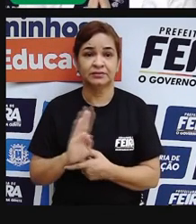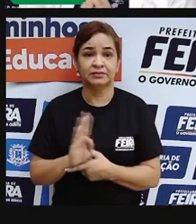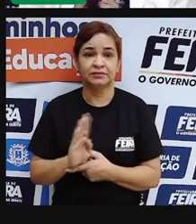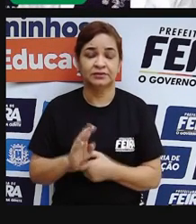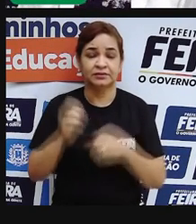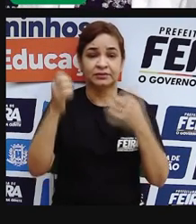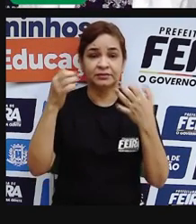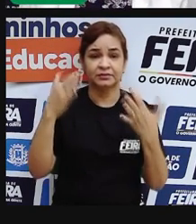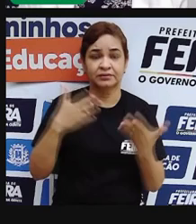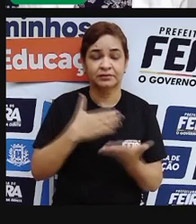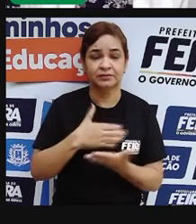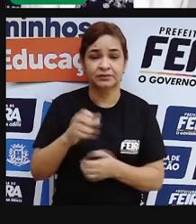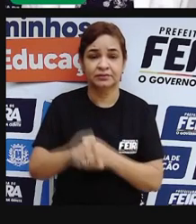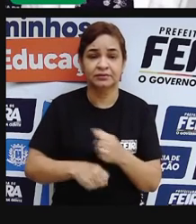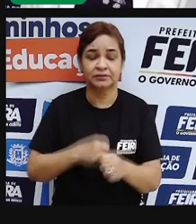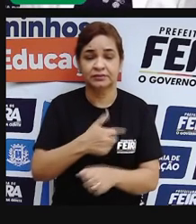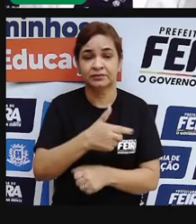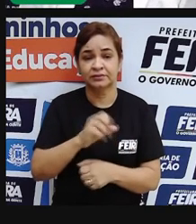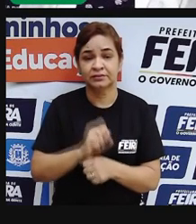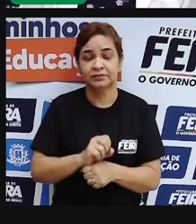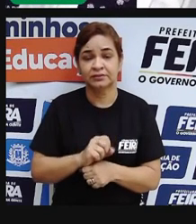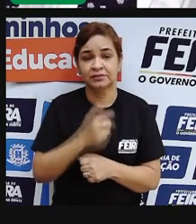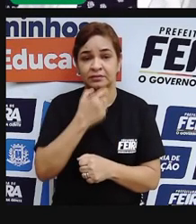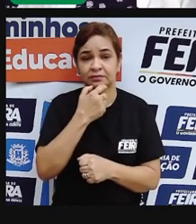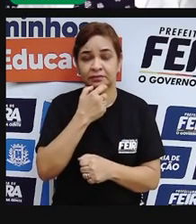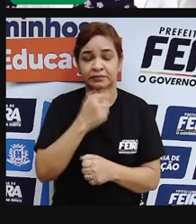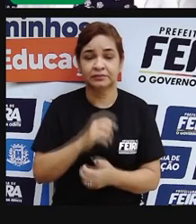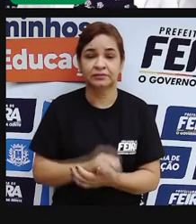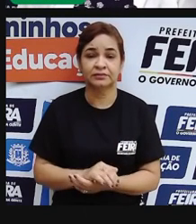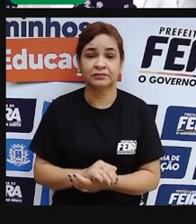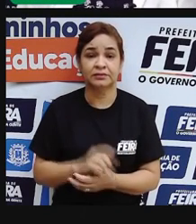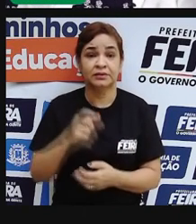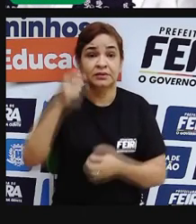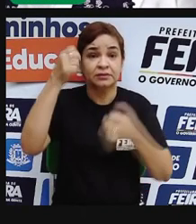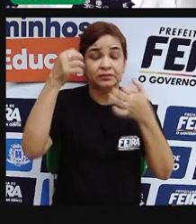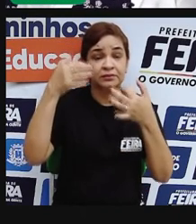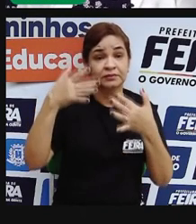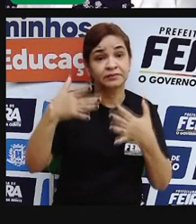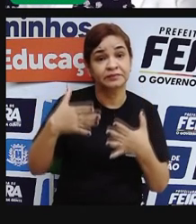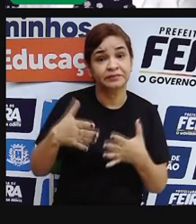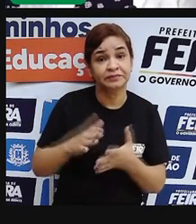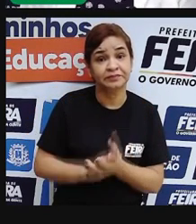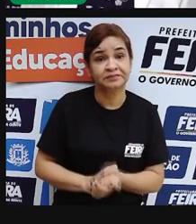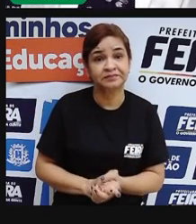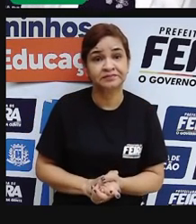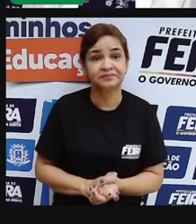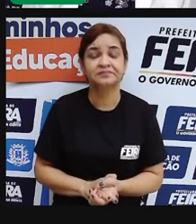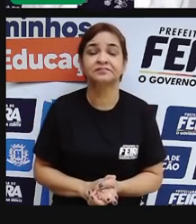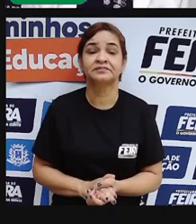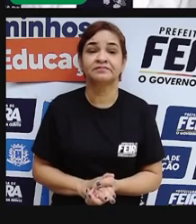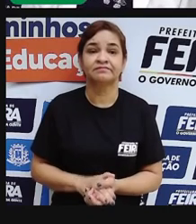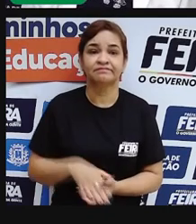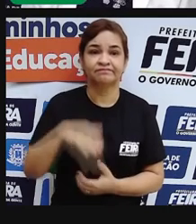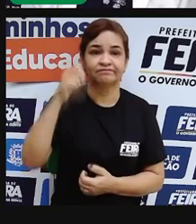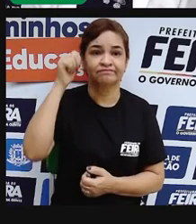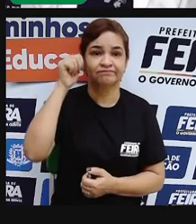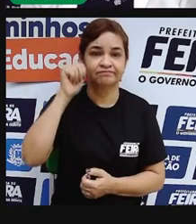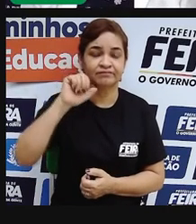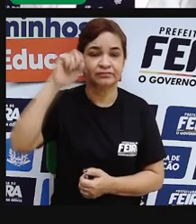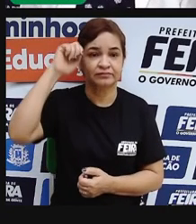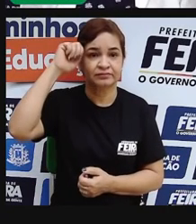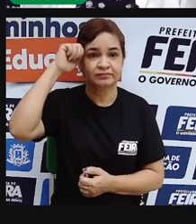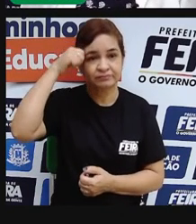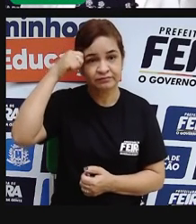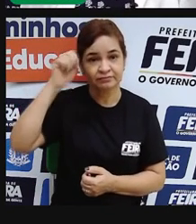no início do século 20 nos Estados Unidos e que conta a história das mulheres negras norte-americanas